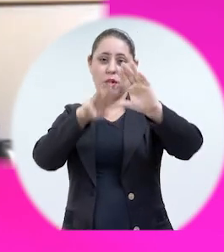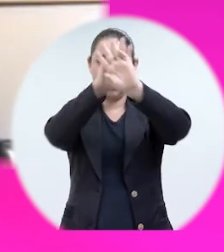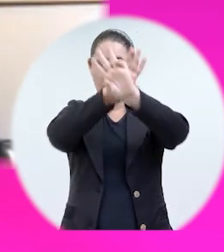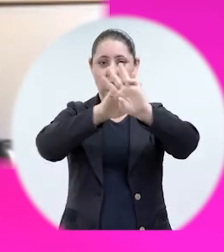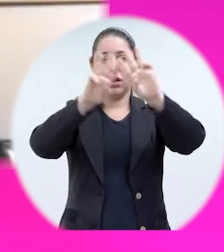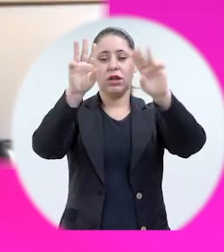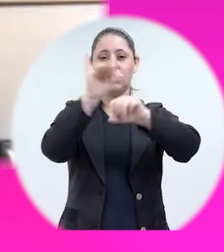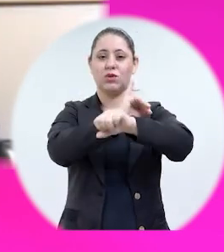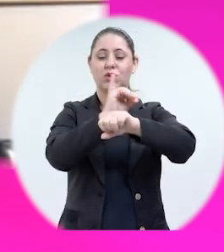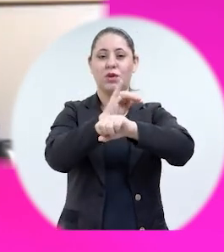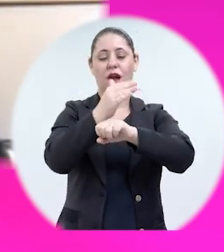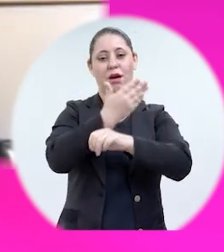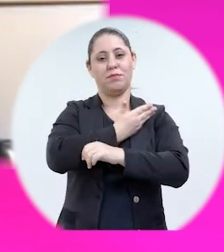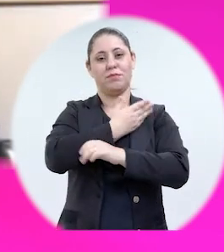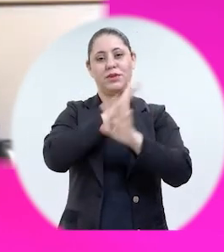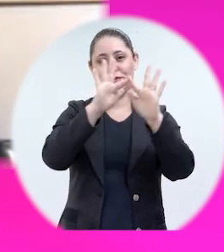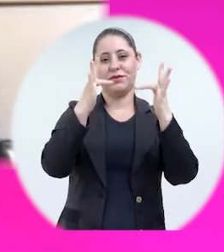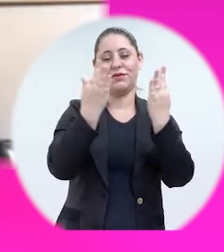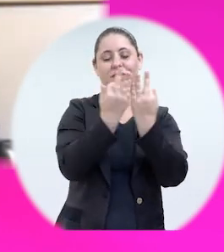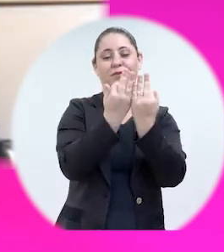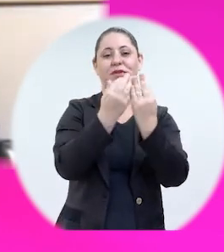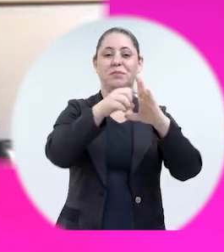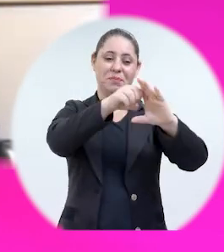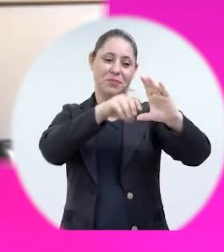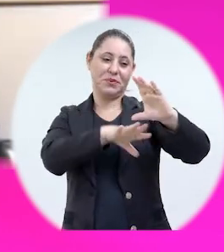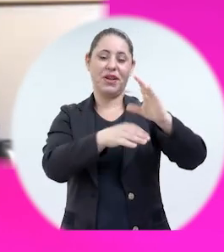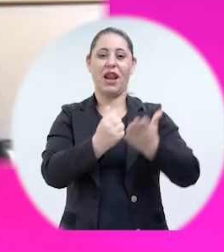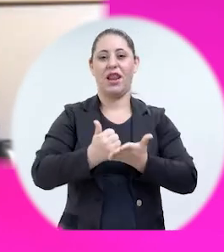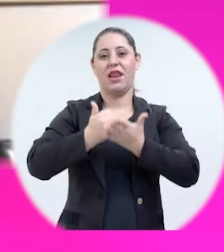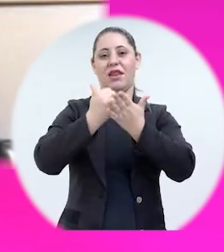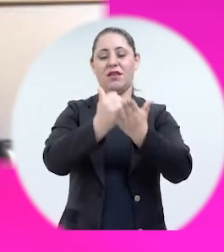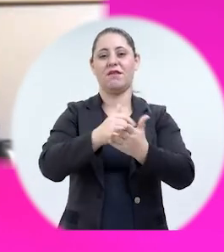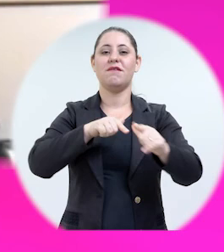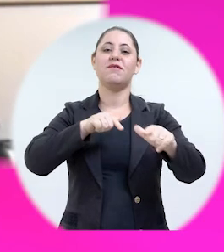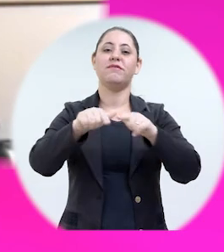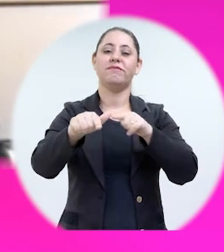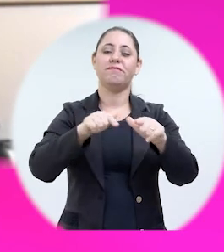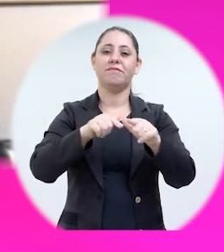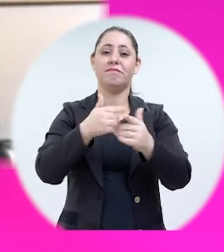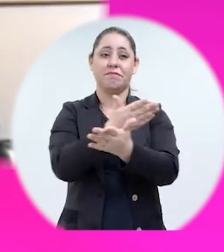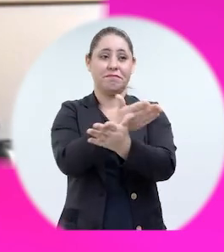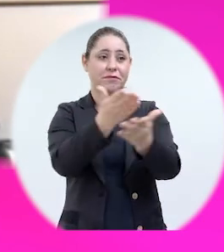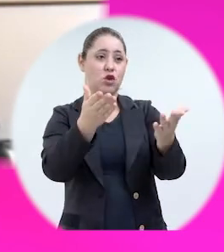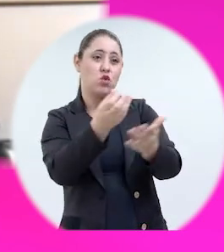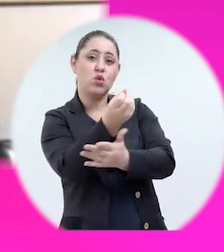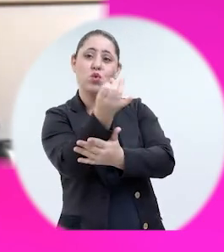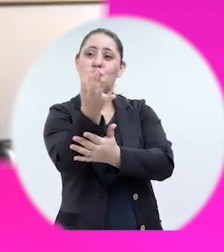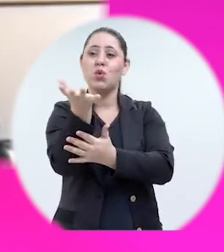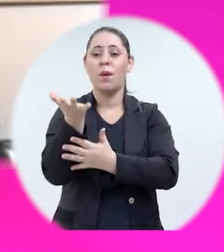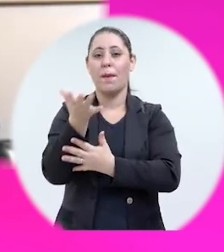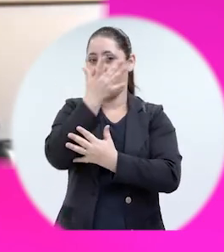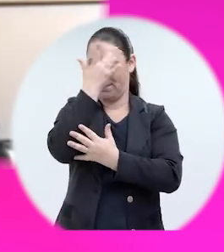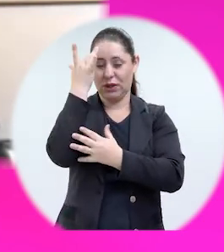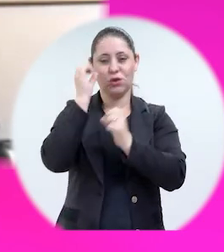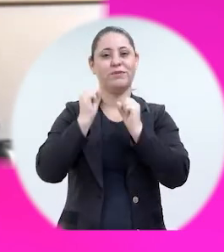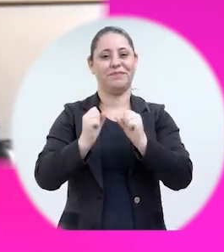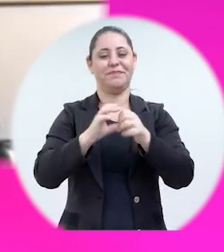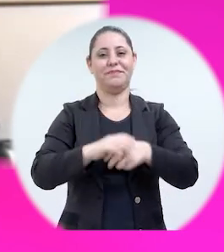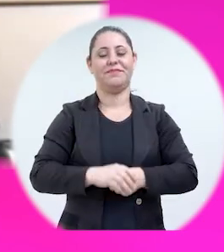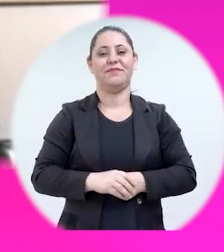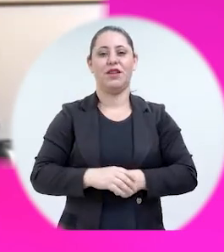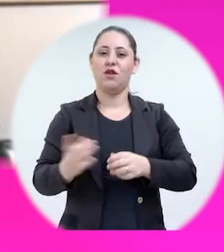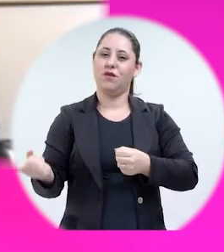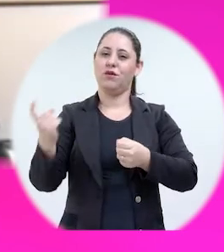compartilhar o nosso link do YouTube com seus amigos e familiares e levar realmente essa prestação de serviço para o maior número de